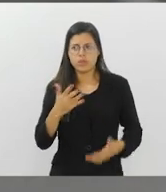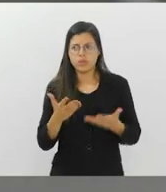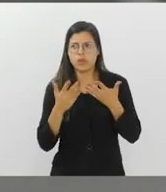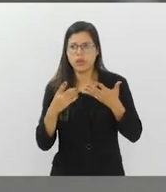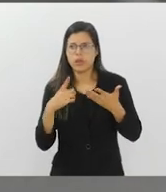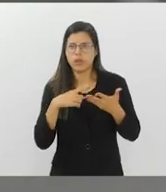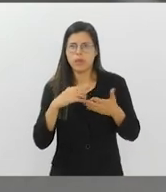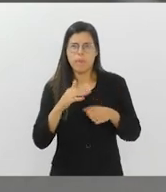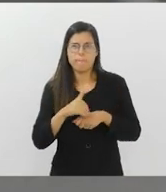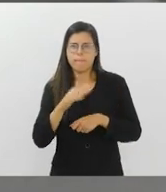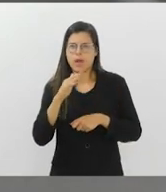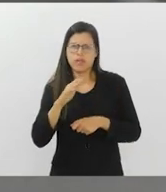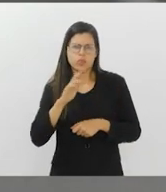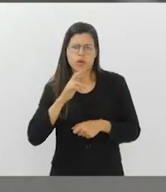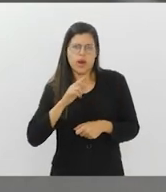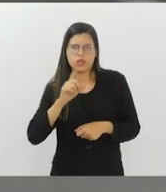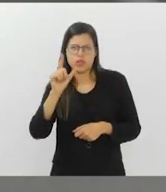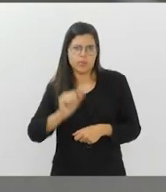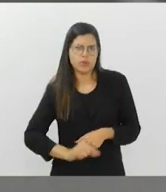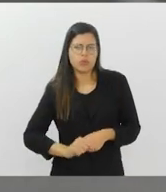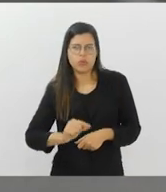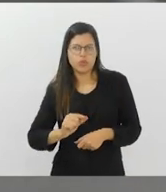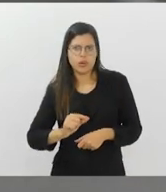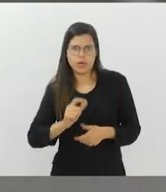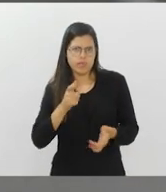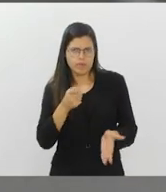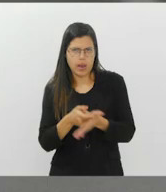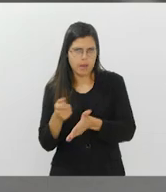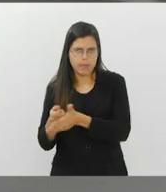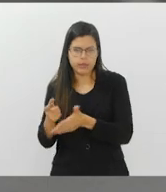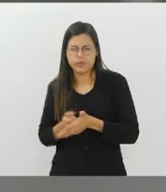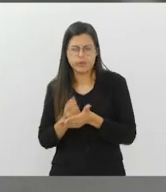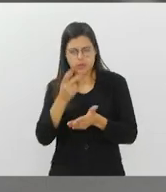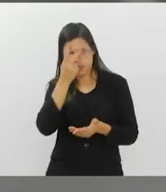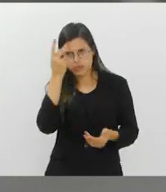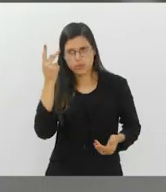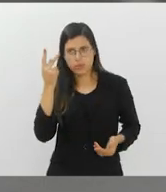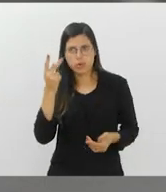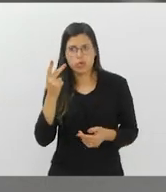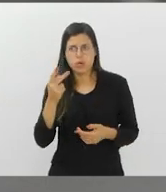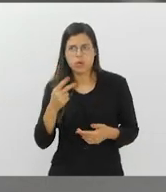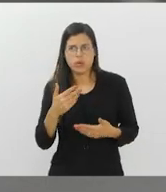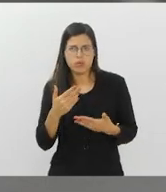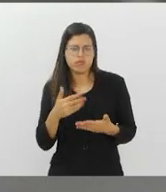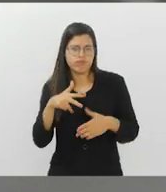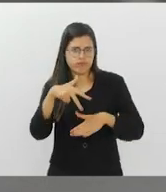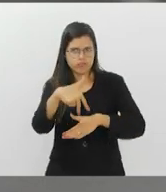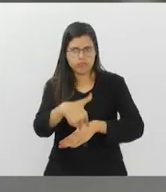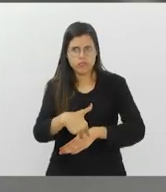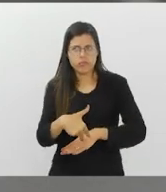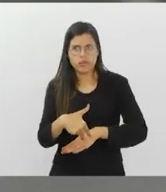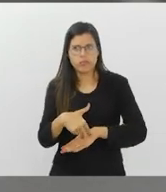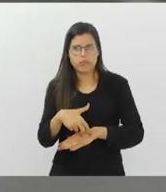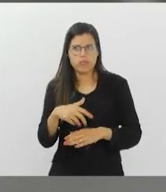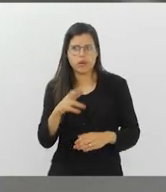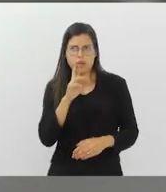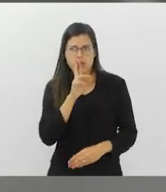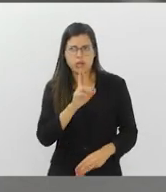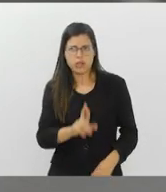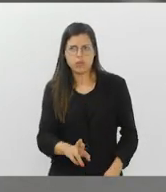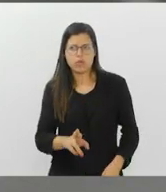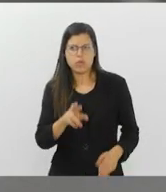clientes. Prestados esses esclarecimentos iniciais, coloco-me à inteira disposição de Vossas Excelências para responder